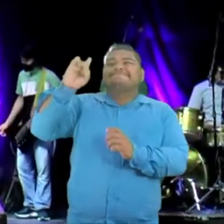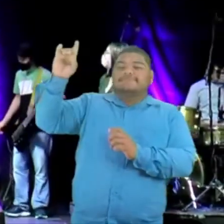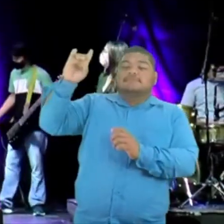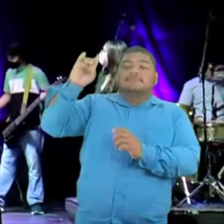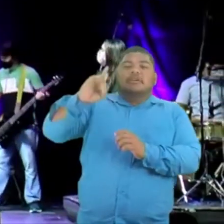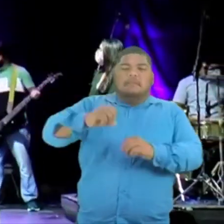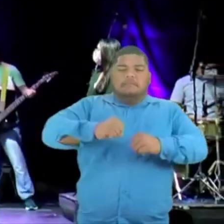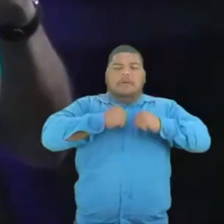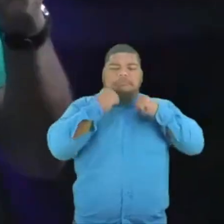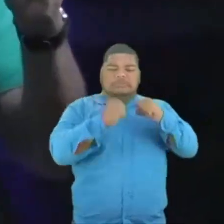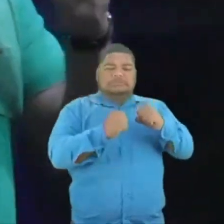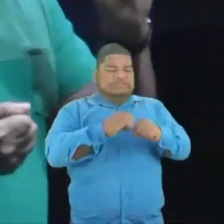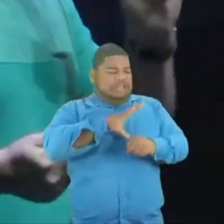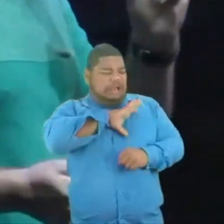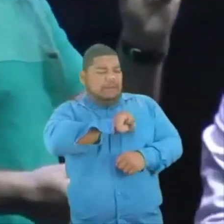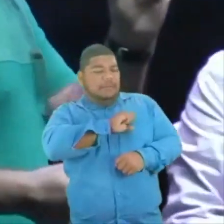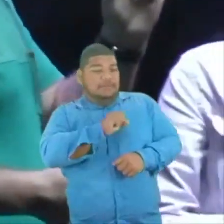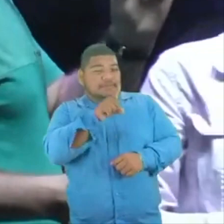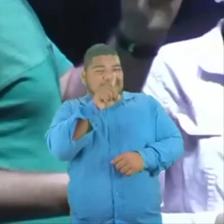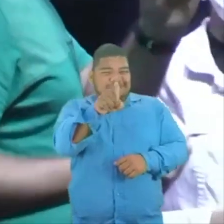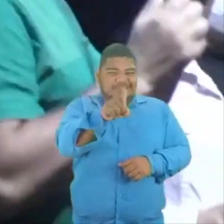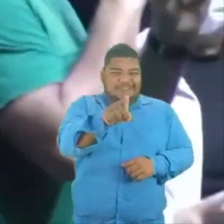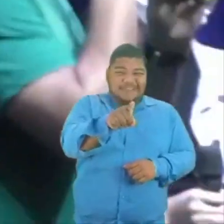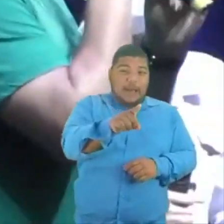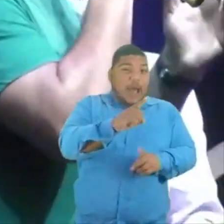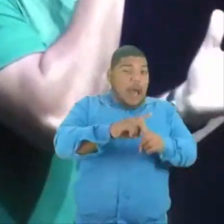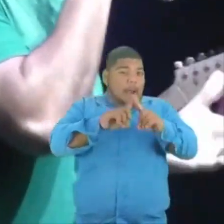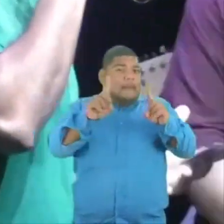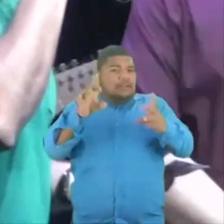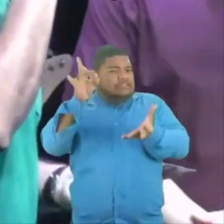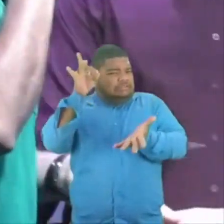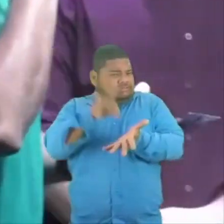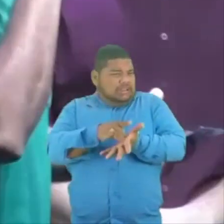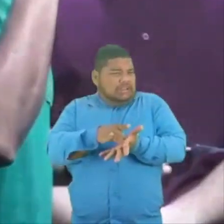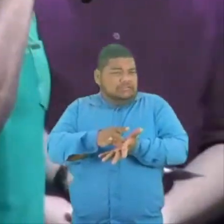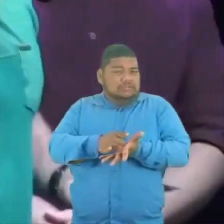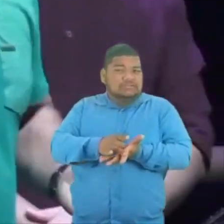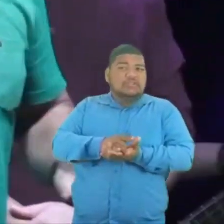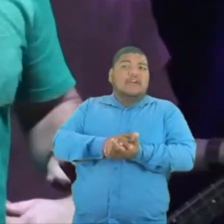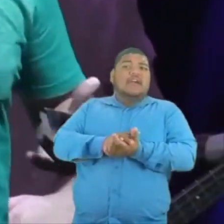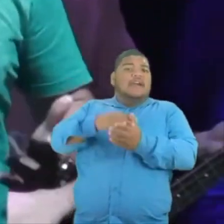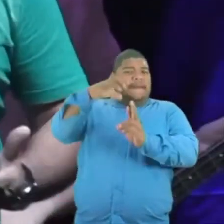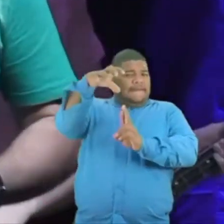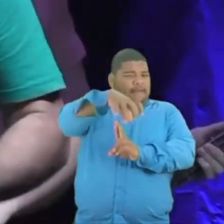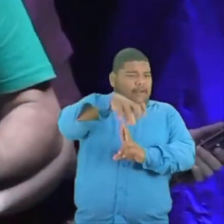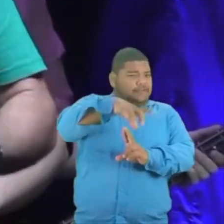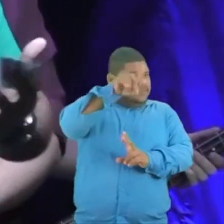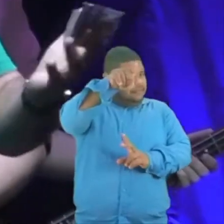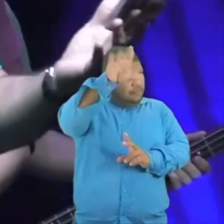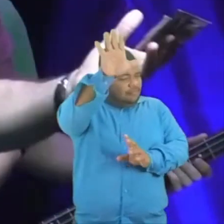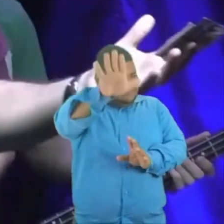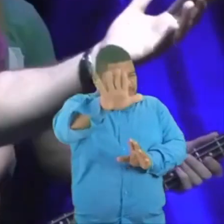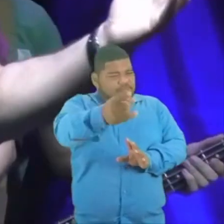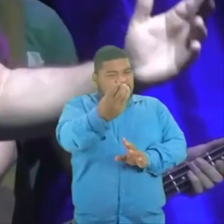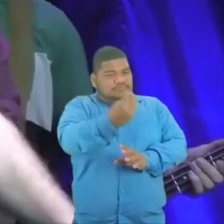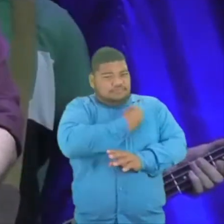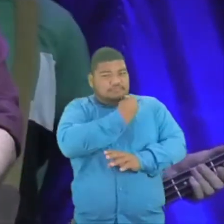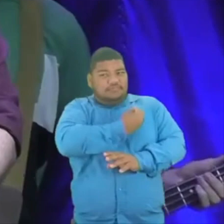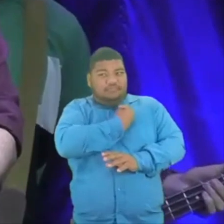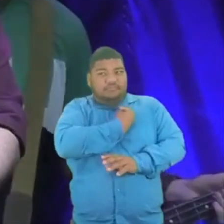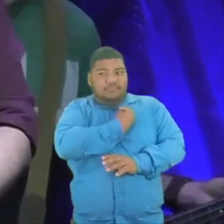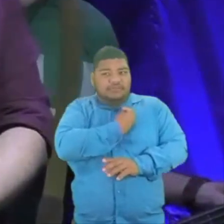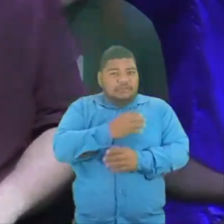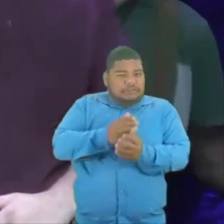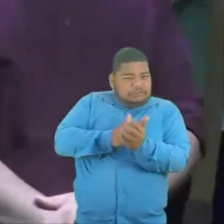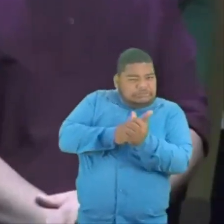Deus tão poderoso que ama tanto você, mas para que de fato Ele possa reinar sobre a sua vida, direcionar o seu